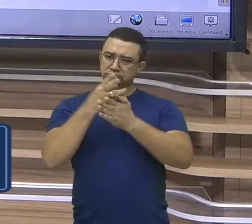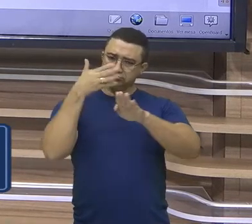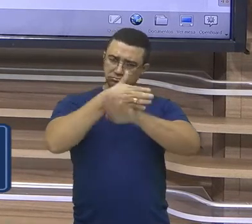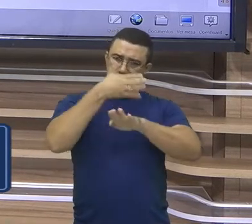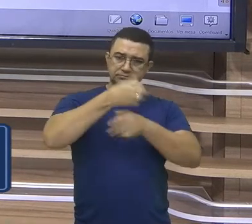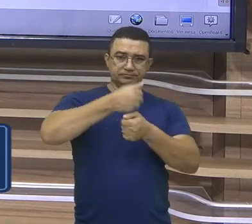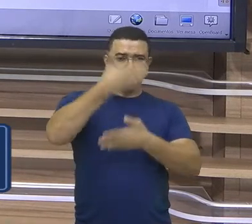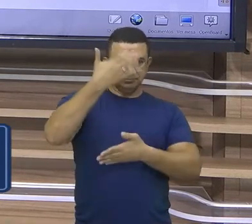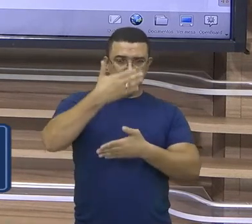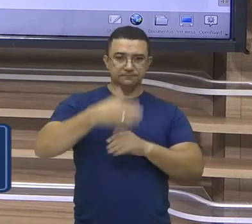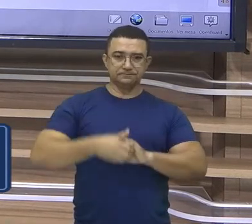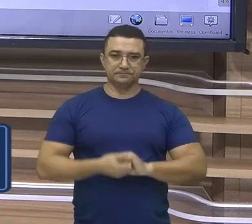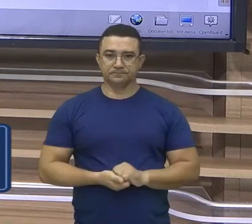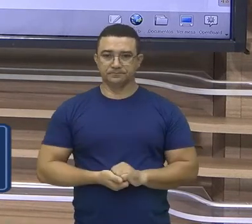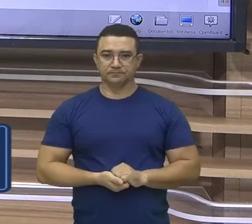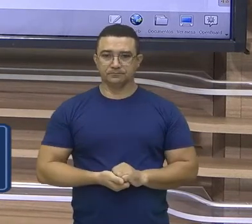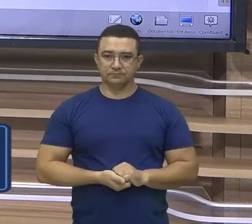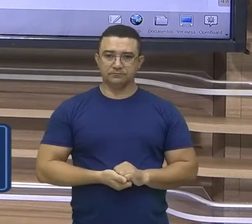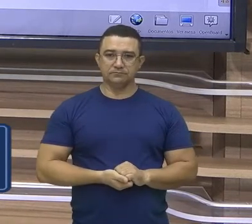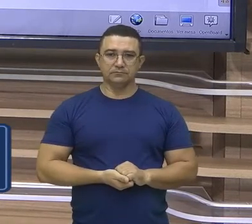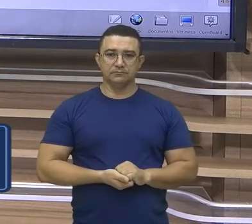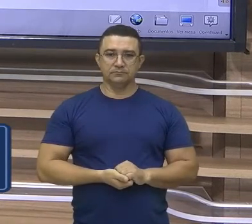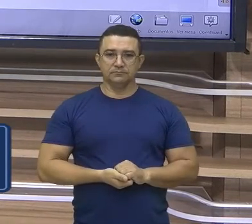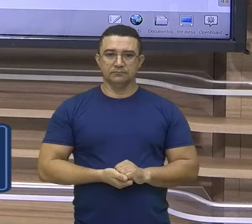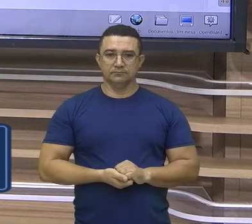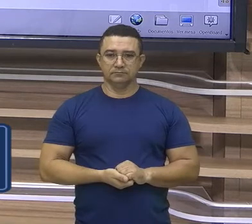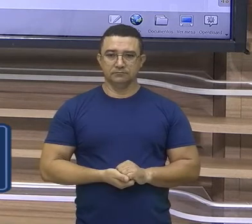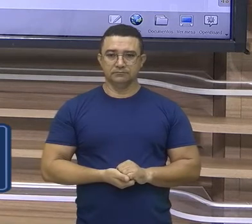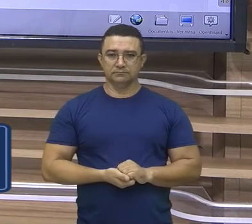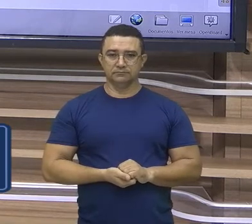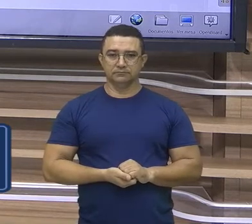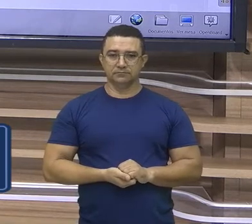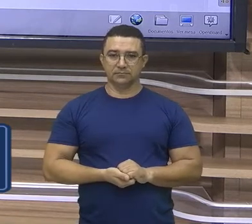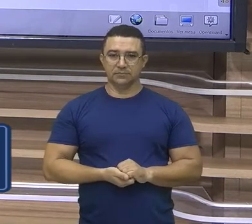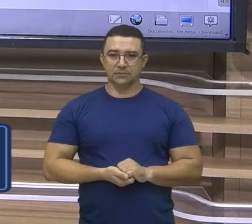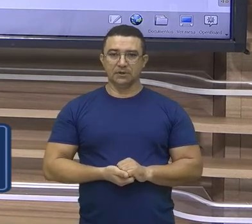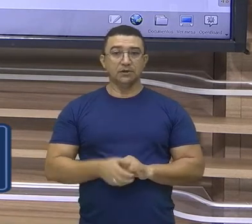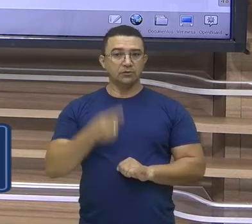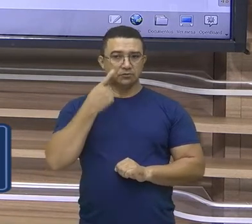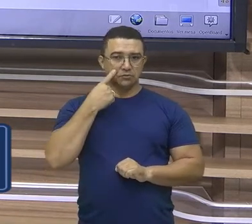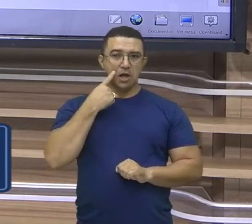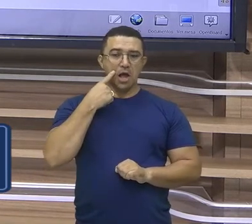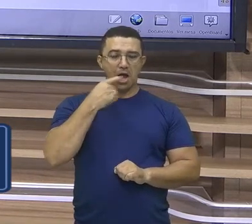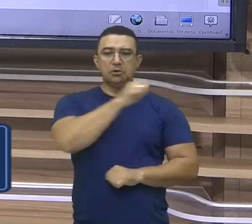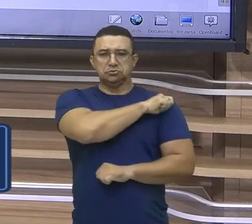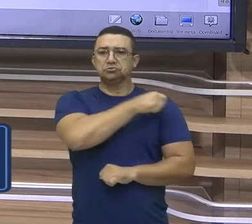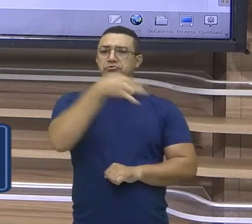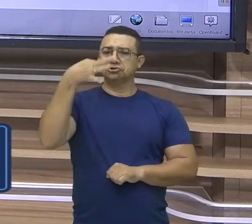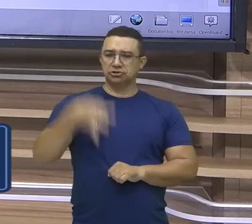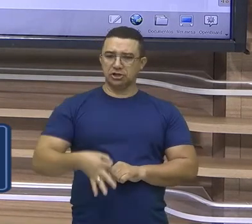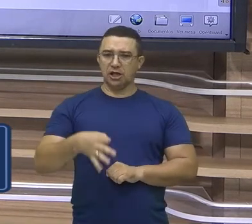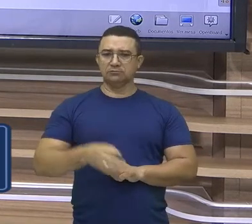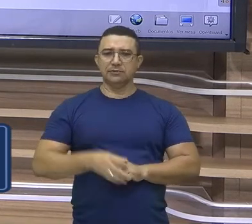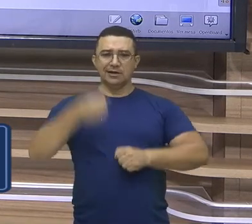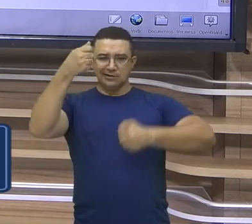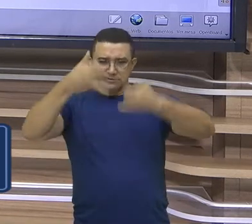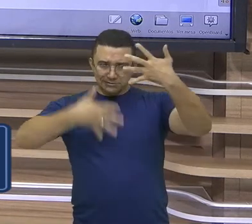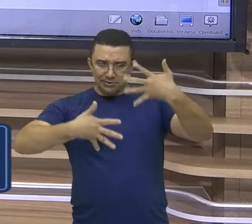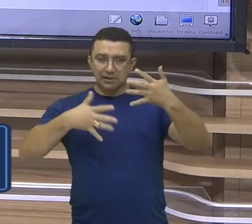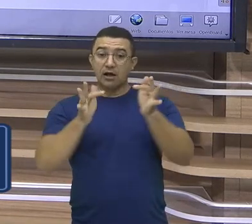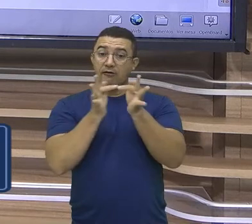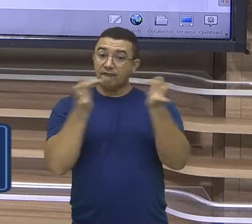escola, né, Coronel Fiuza, que é a questão 3, a letra D. Acertou, né? Pelo que a gente viu aí, o nosso aluno já acertou. E ele coloca uma explicação